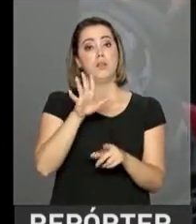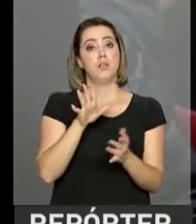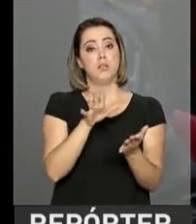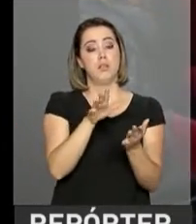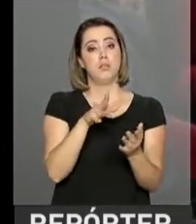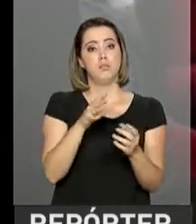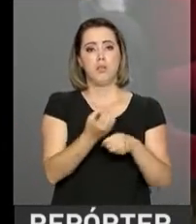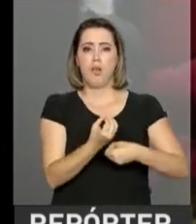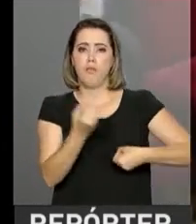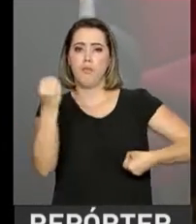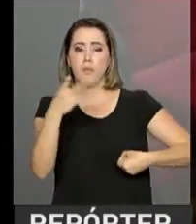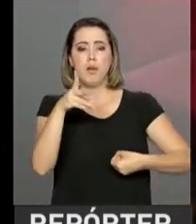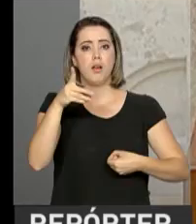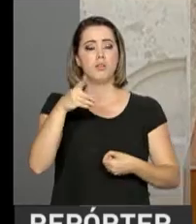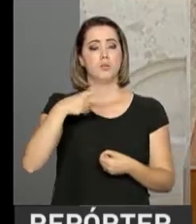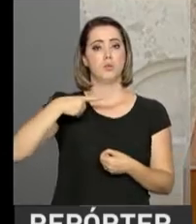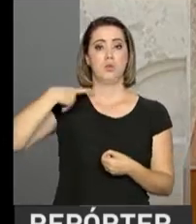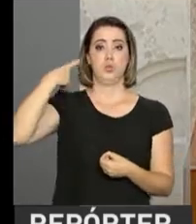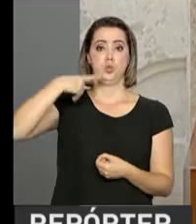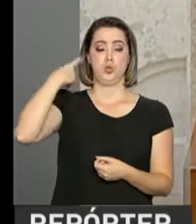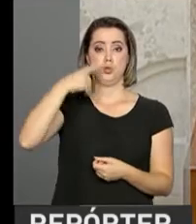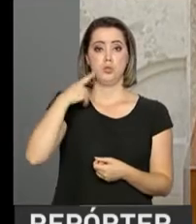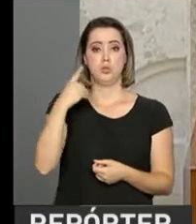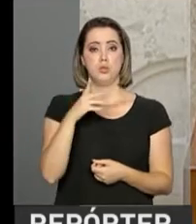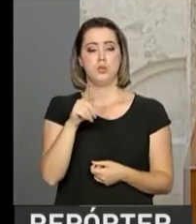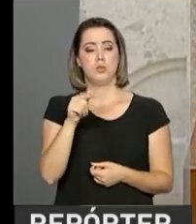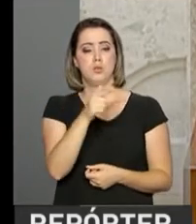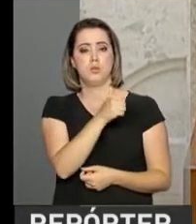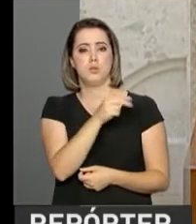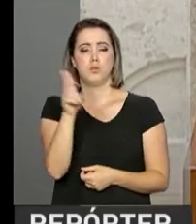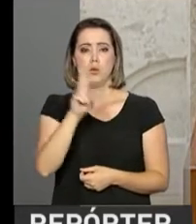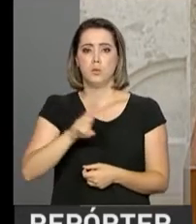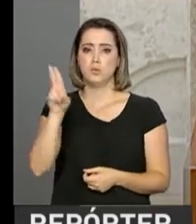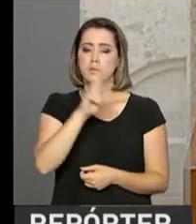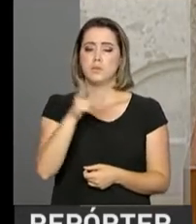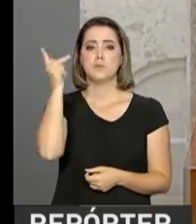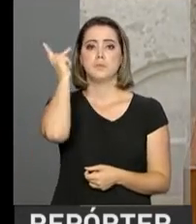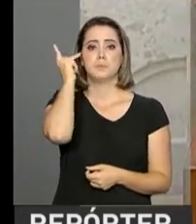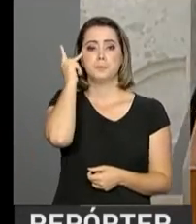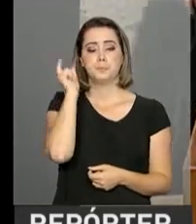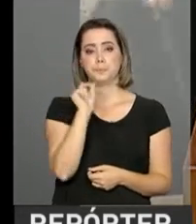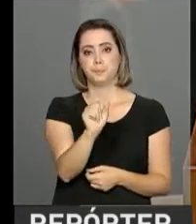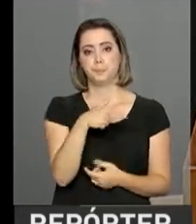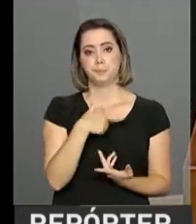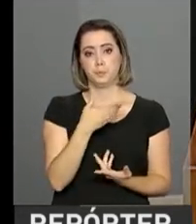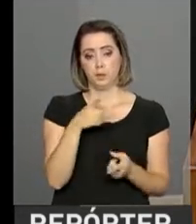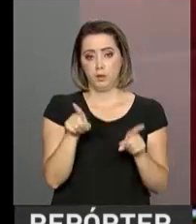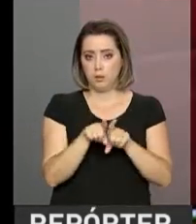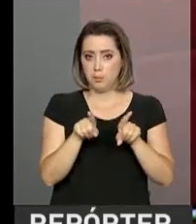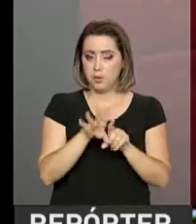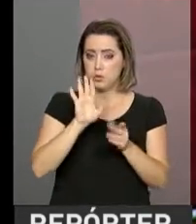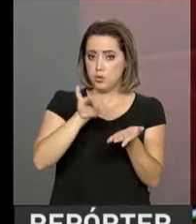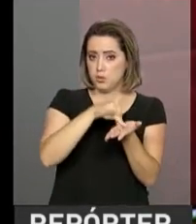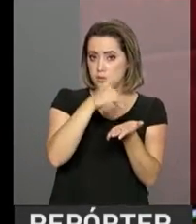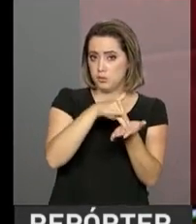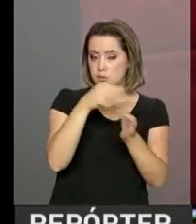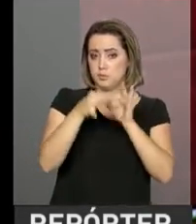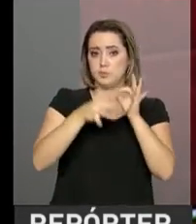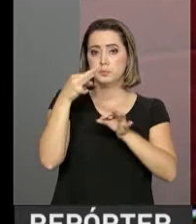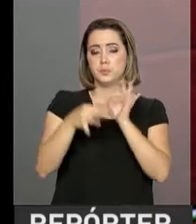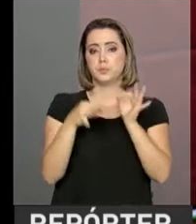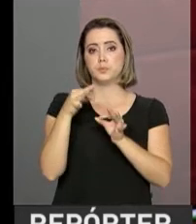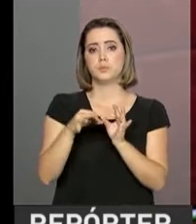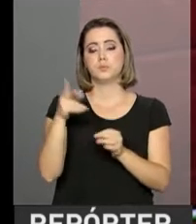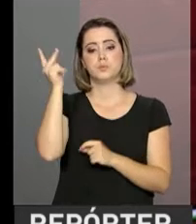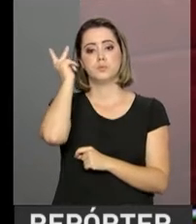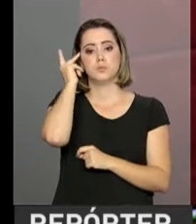pela Faculdade de Direito do Largo de São Francisco da Universidade de São Paulo. Moraes foi também secretário de Justiça do